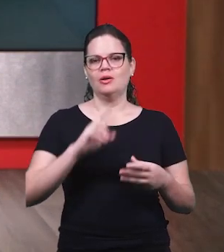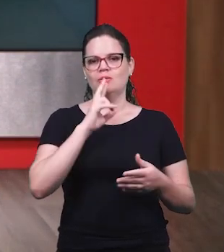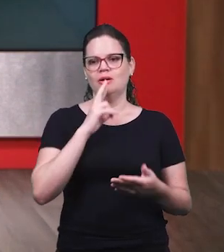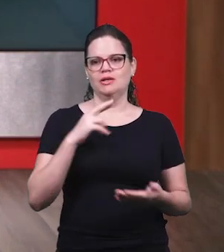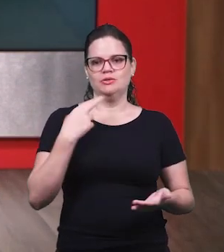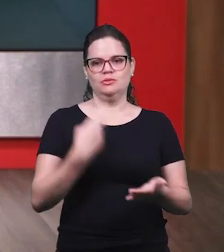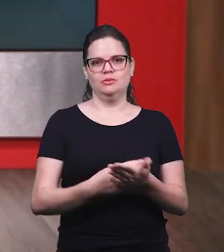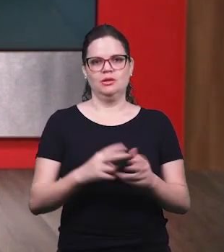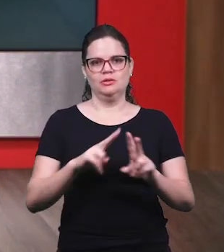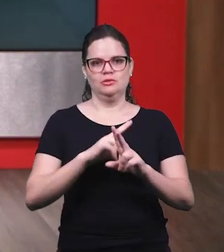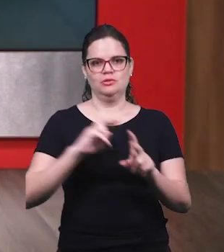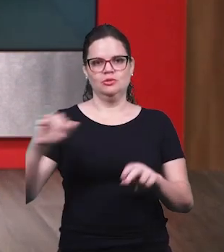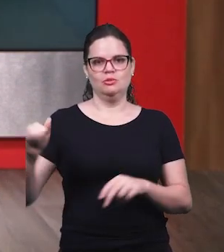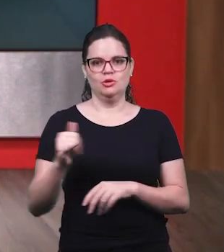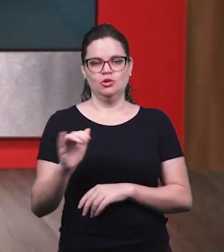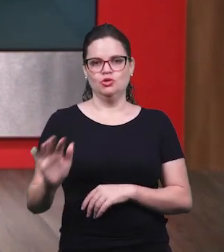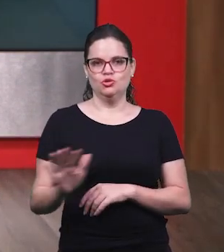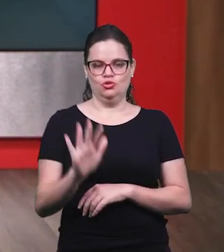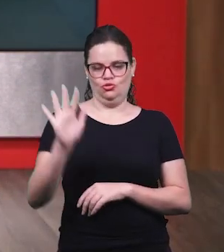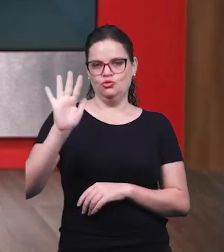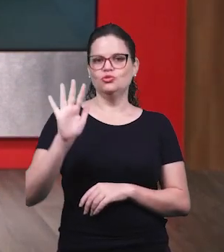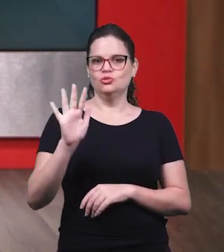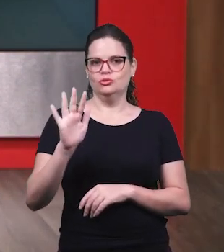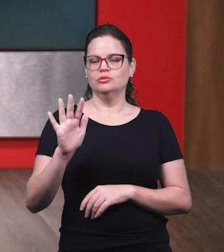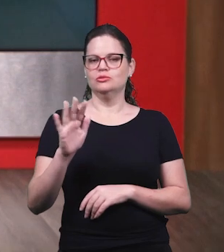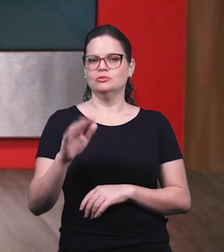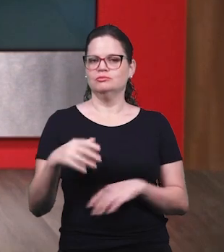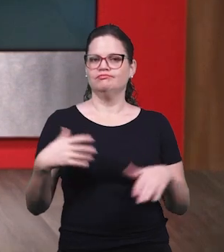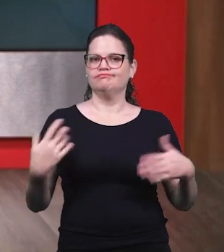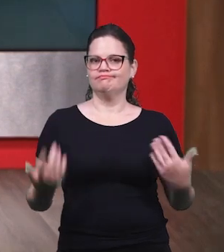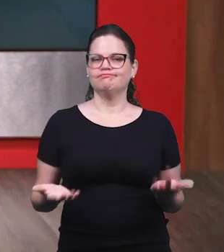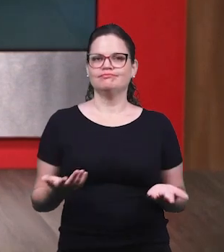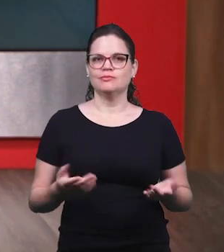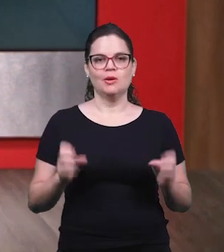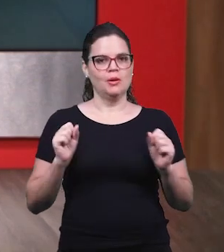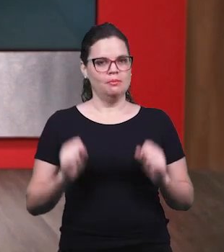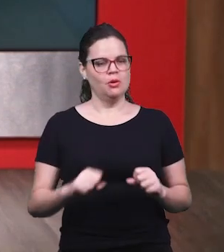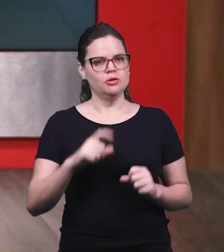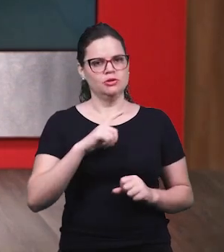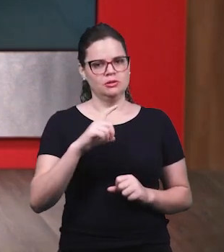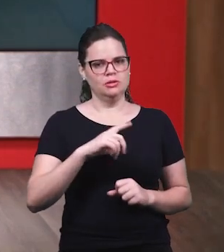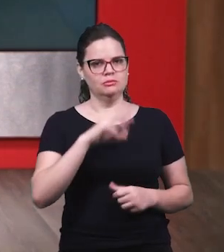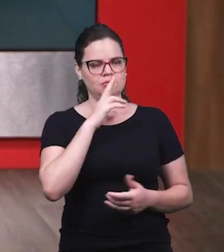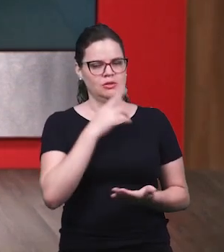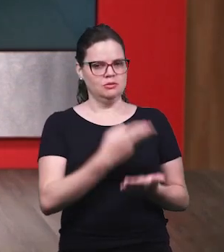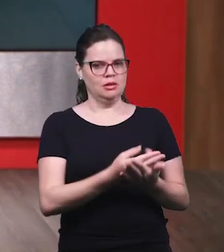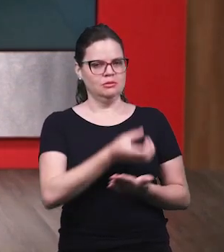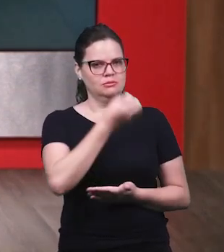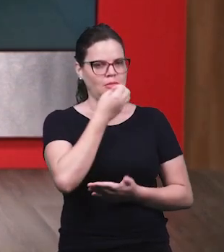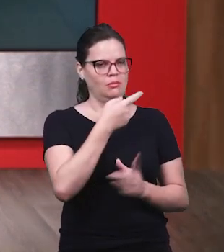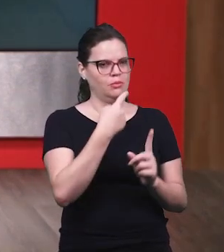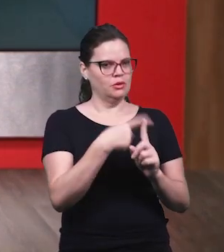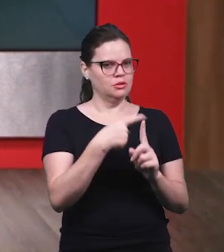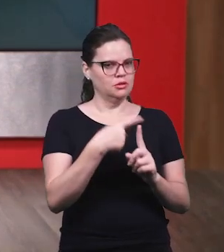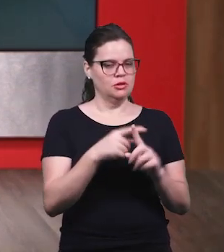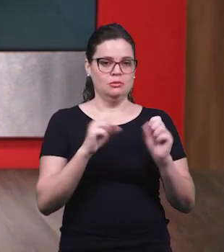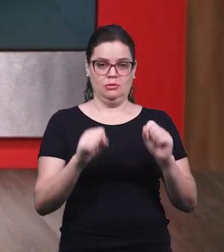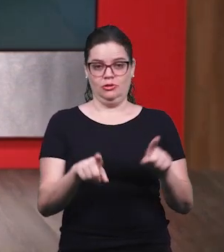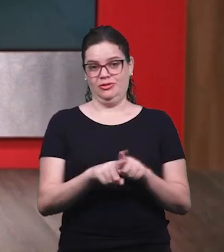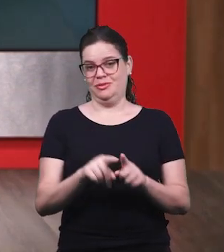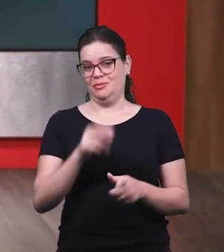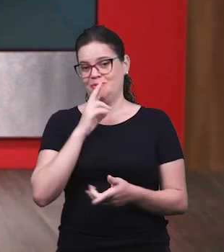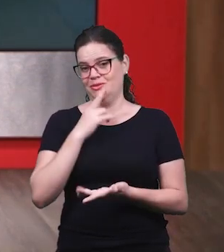dos juros no orçamento familiar. Pode ter um efeito positivo, como pode ter um efeito